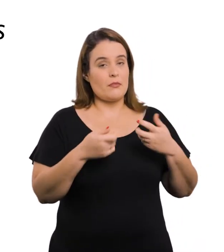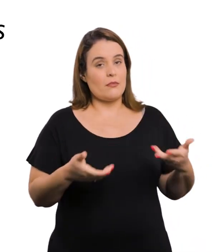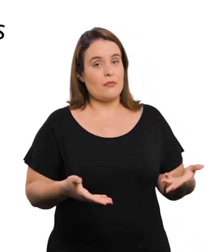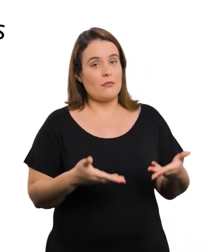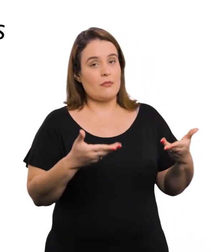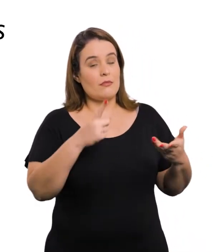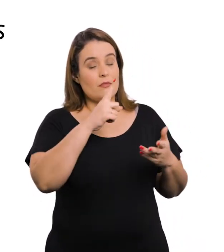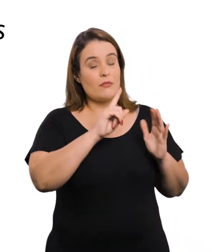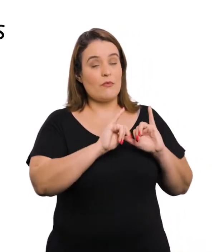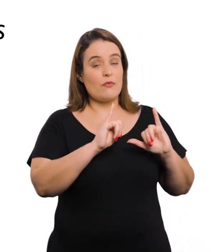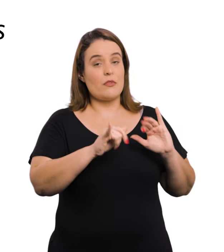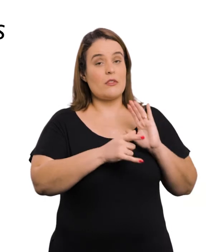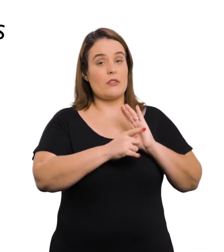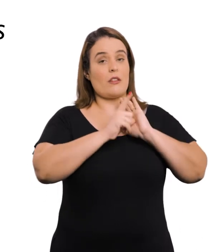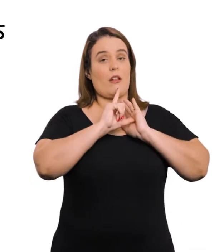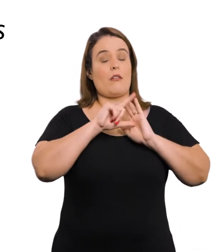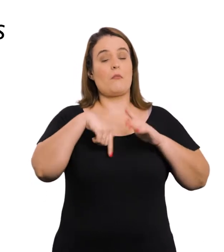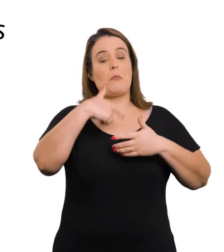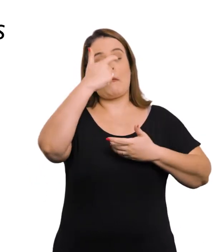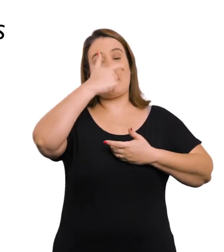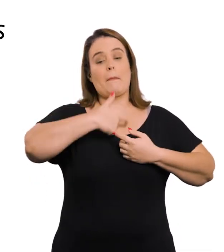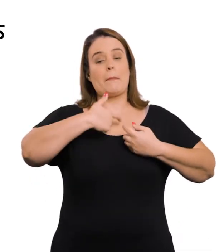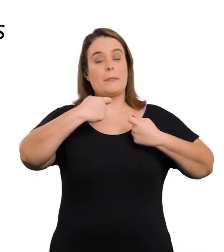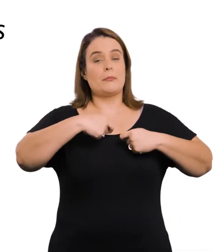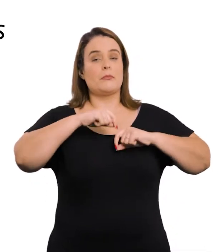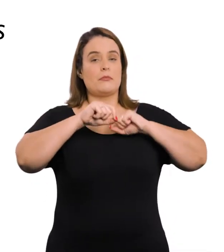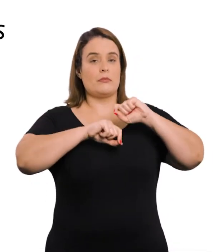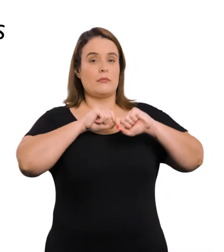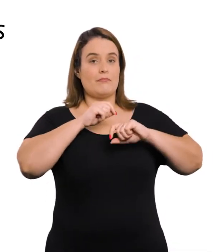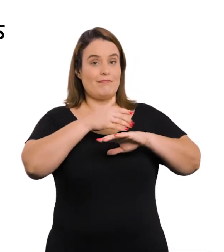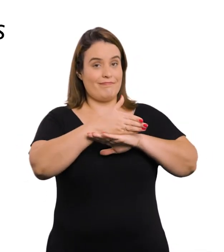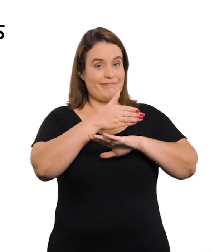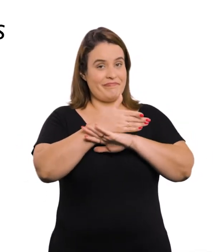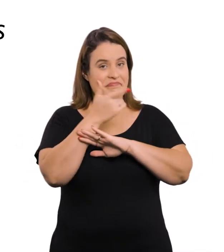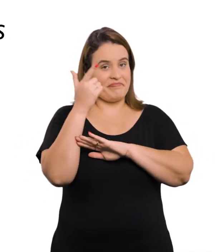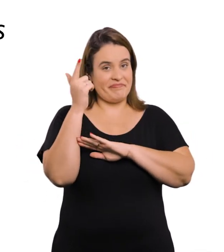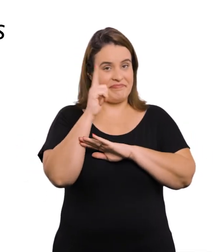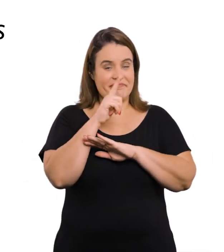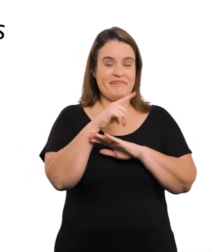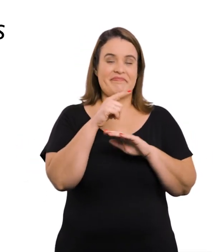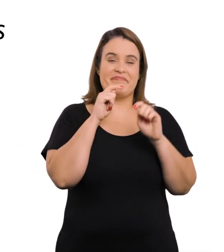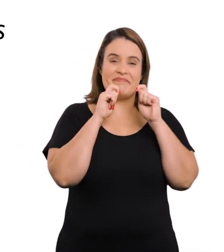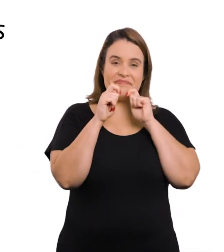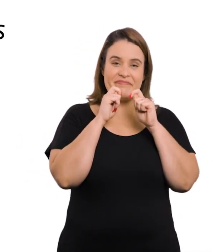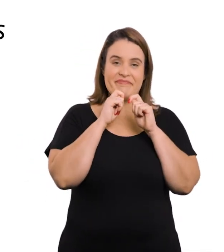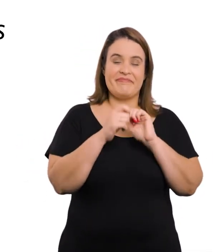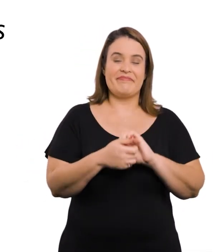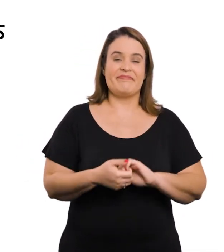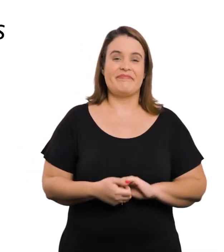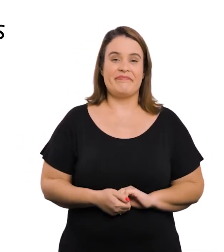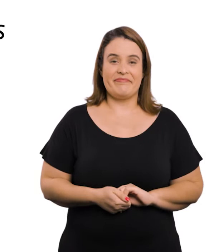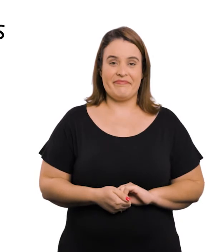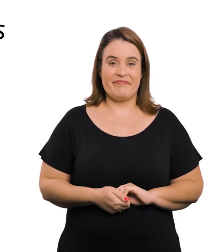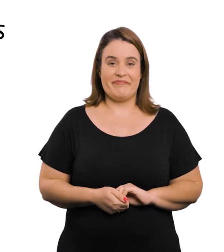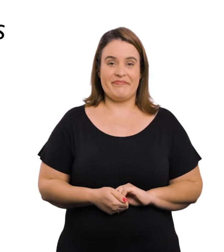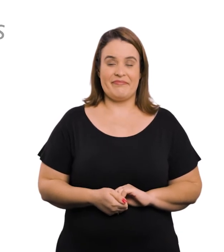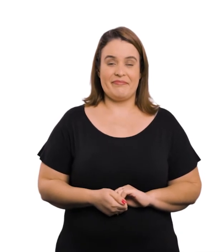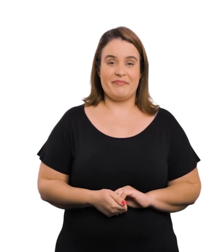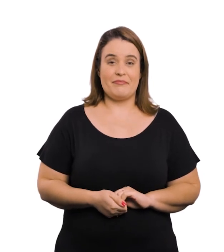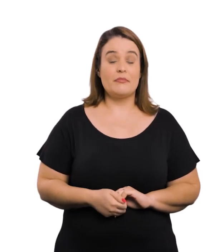que os candidatos informem antecipadamente as suas necessidades para participarem do processo seletivo. Fecha